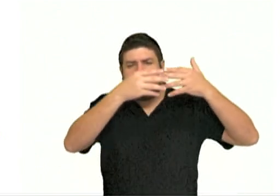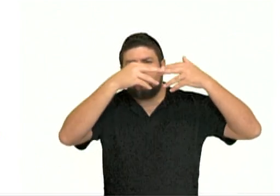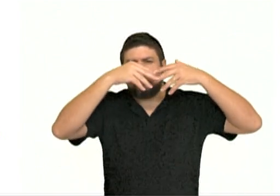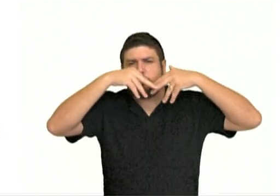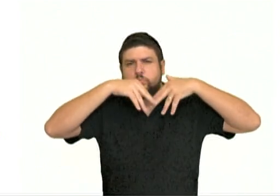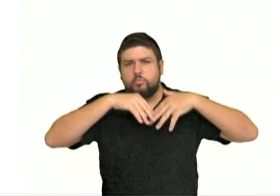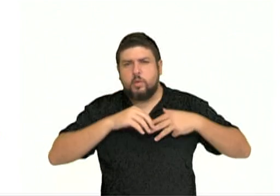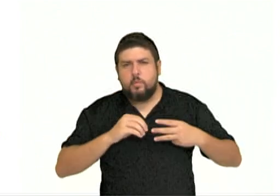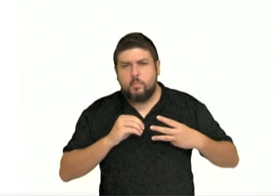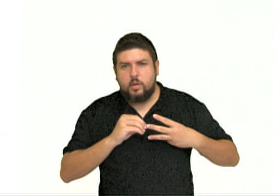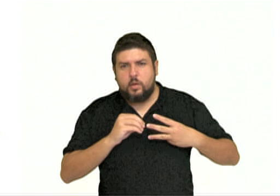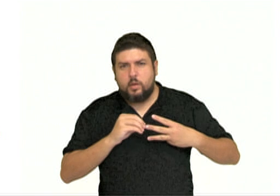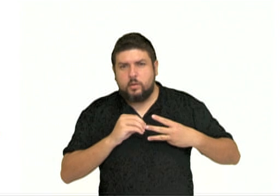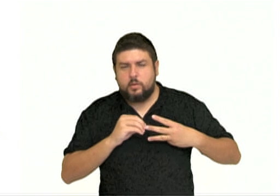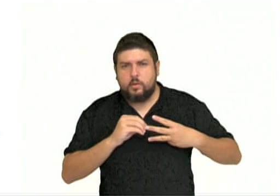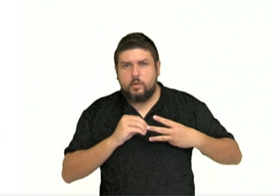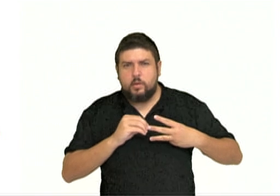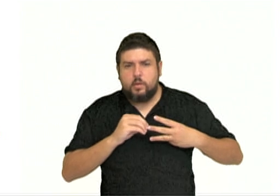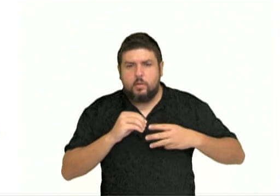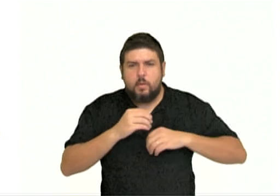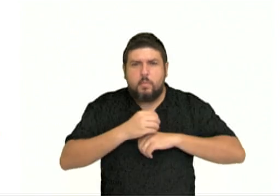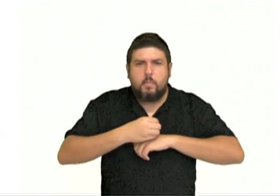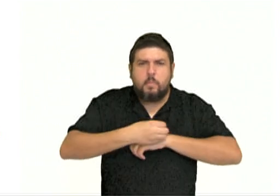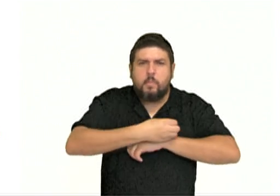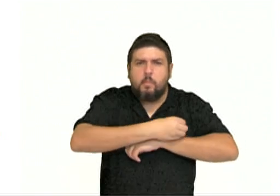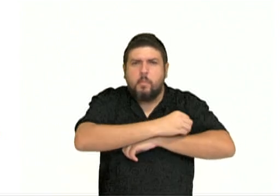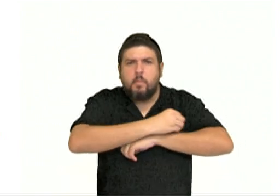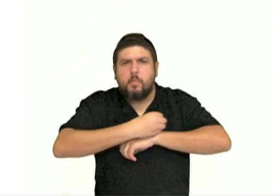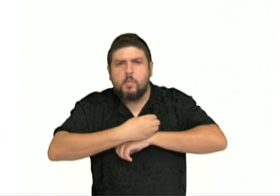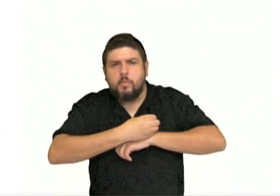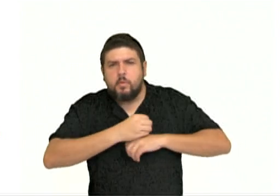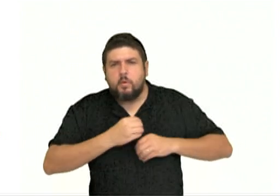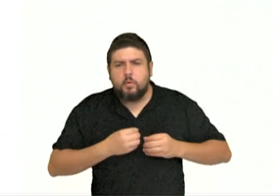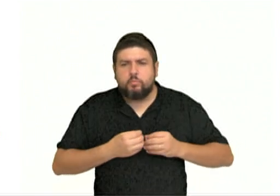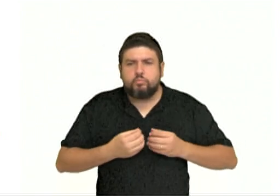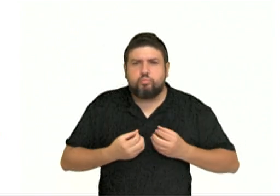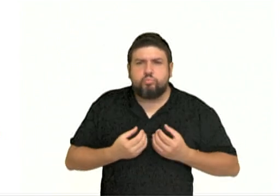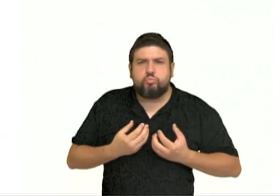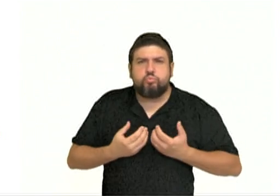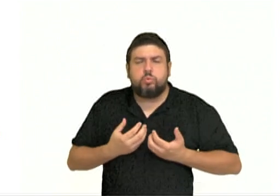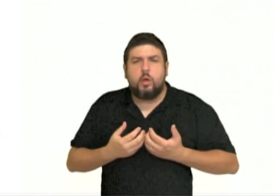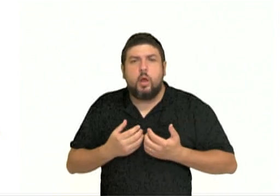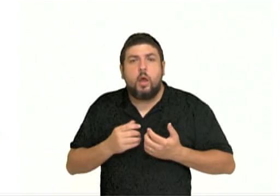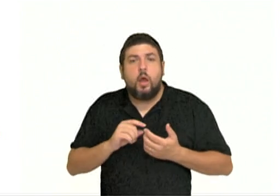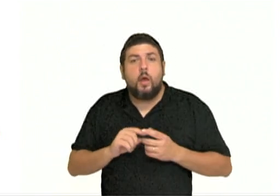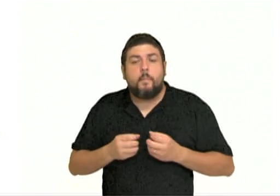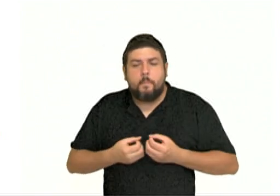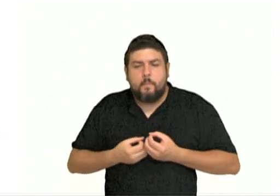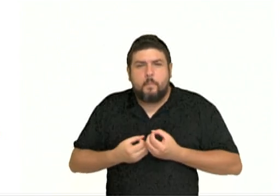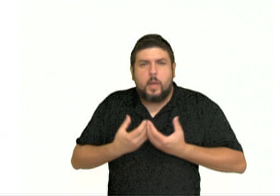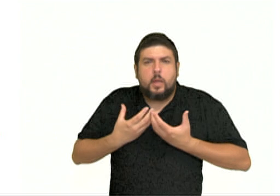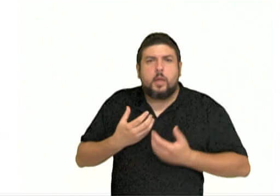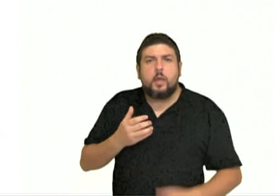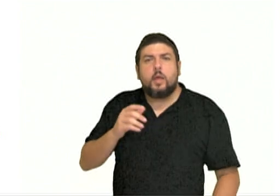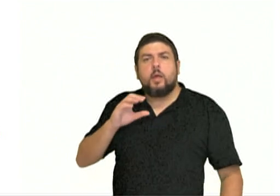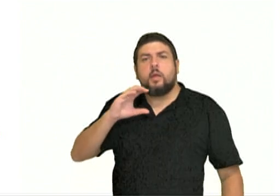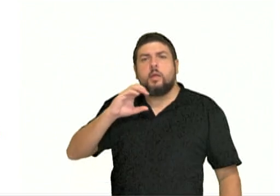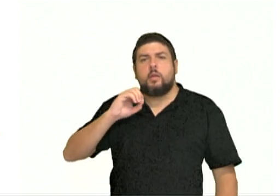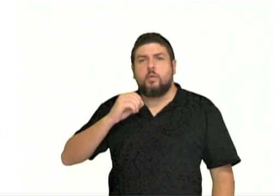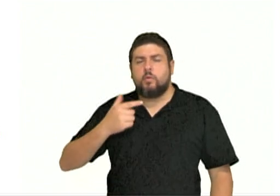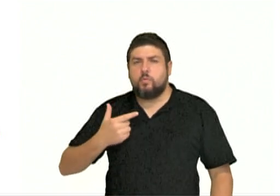acaba produzindo gás carbônico. Só que, em doses altas, o gás carbônico